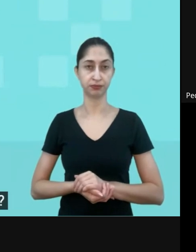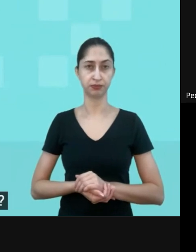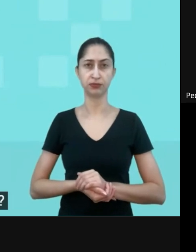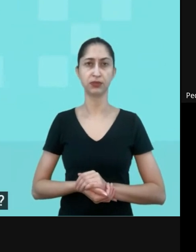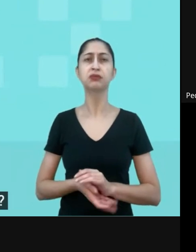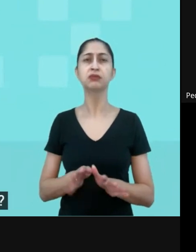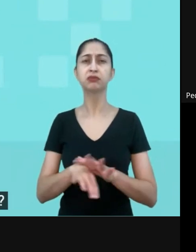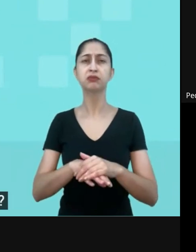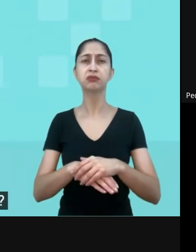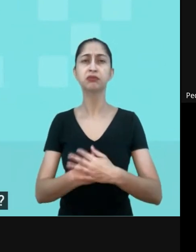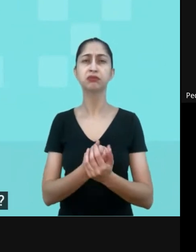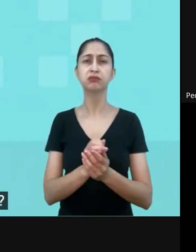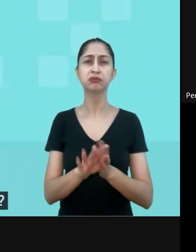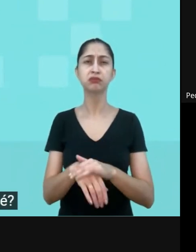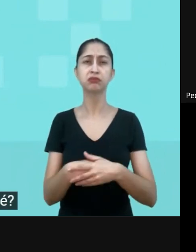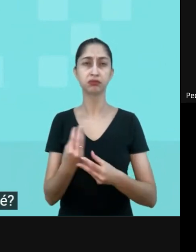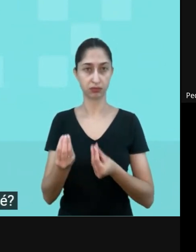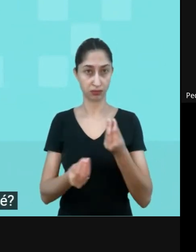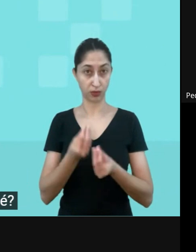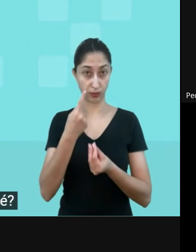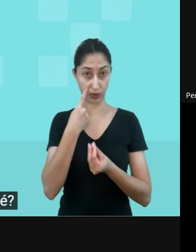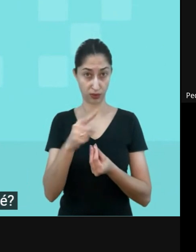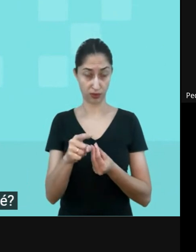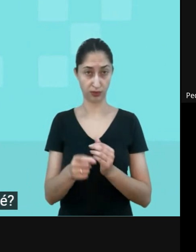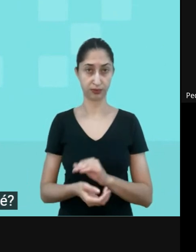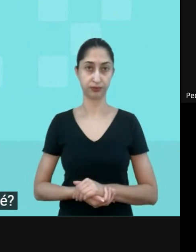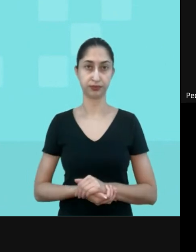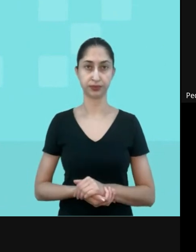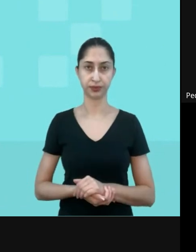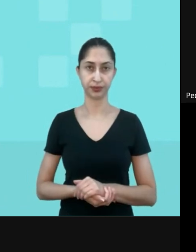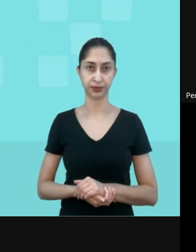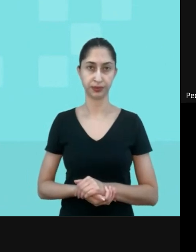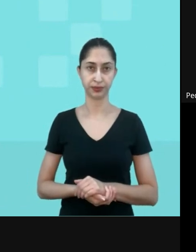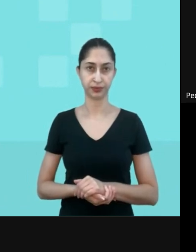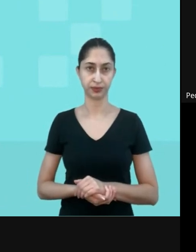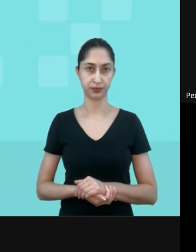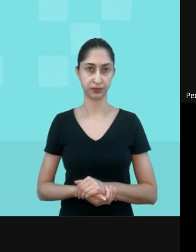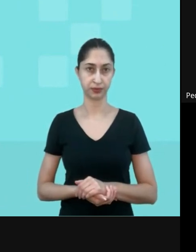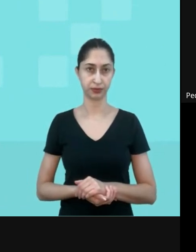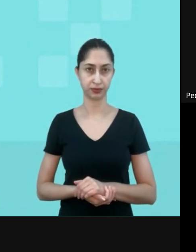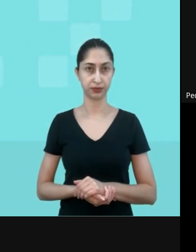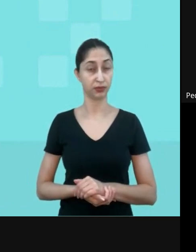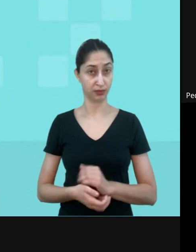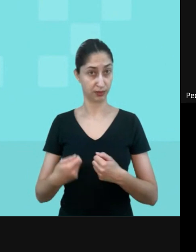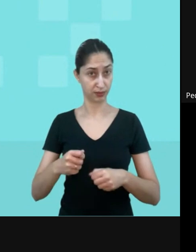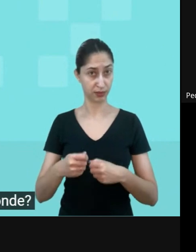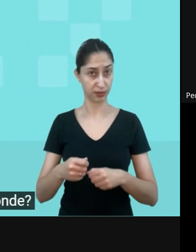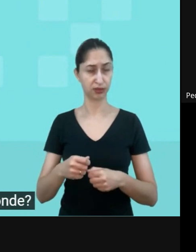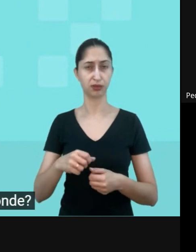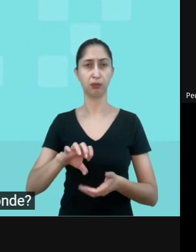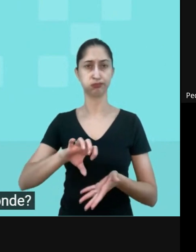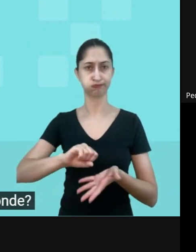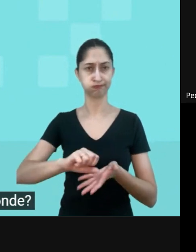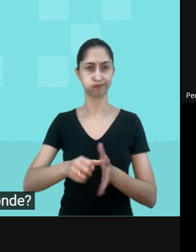Qual é o jeito certo de lavar a mão? Primeiro eu umedeço as mãos, né? Uma quantidade boa de sabão.